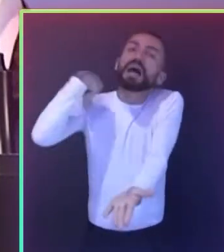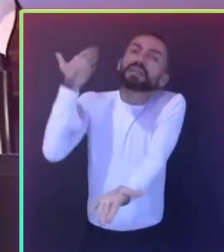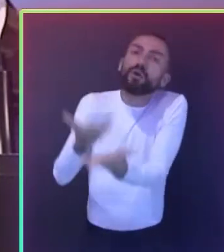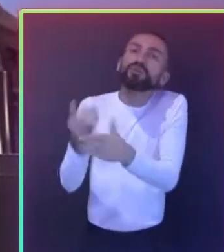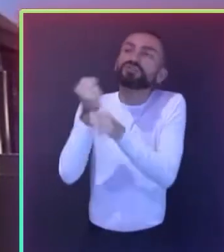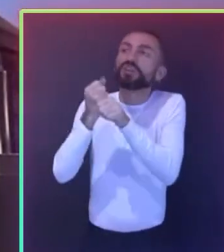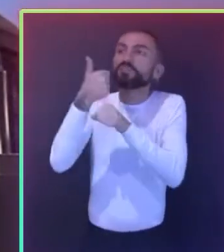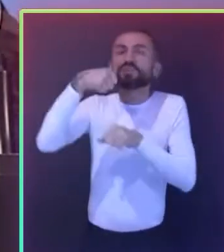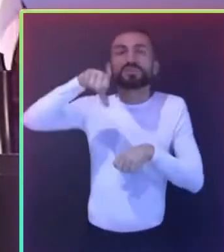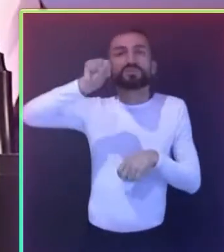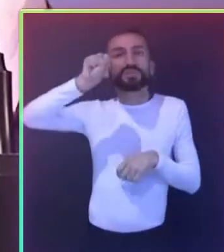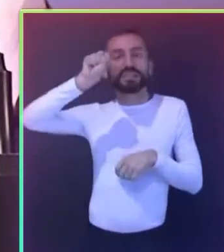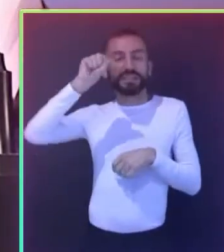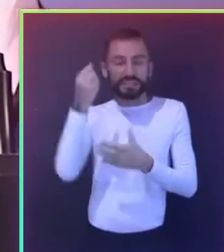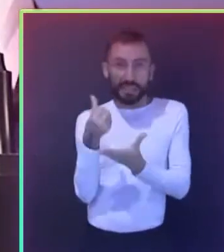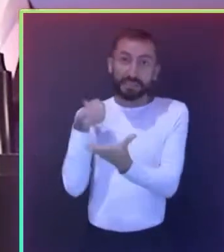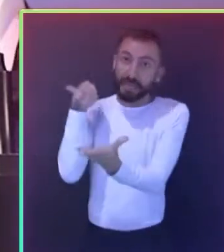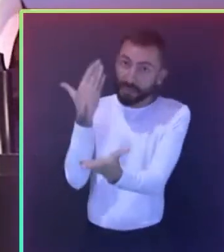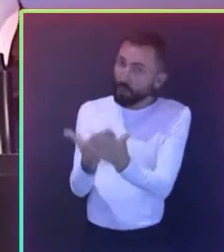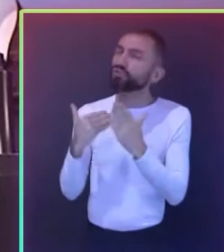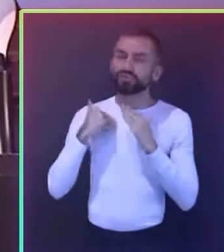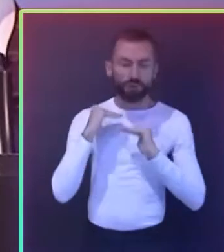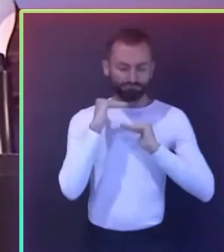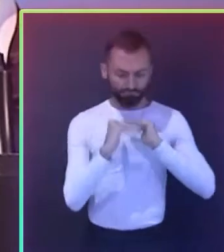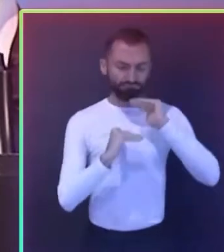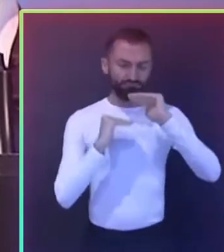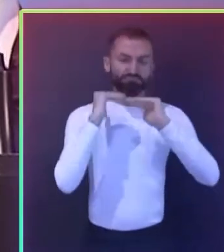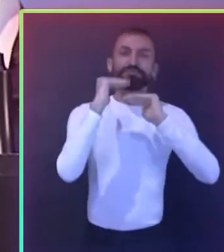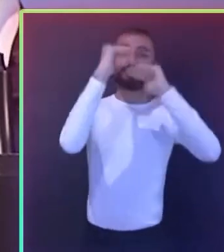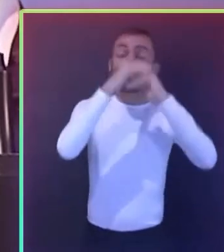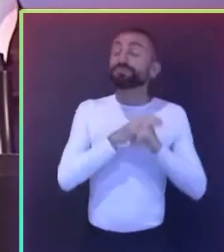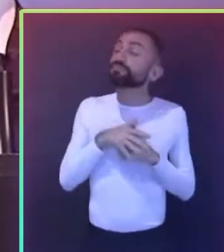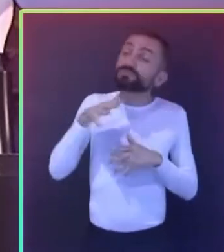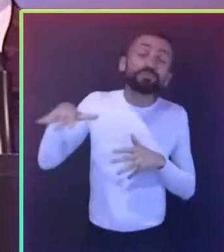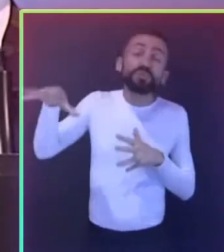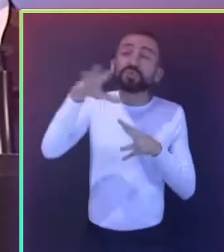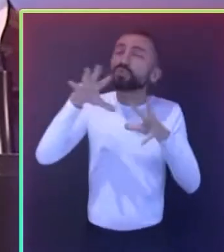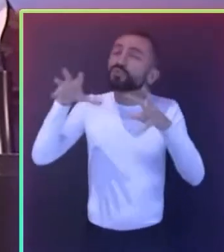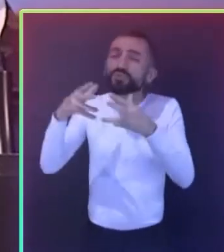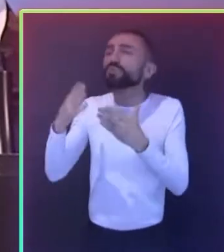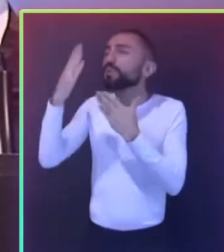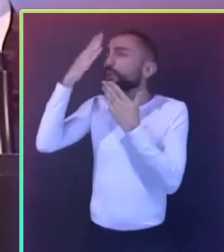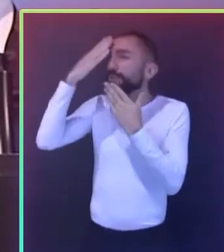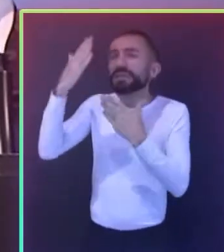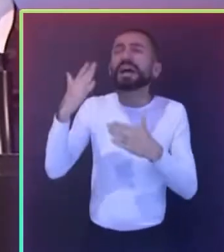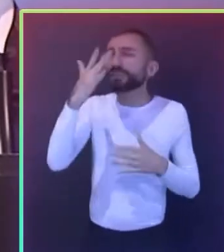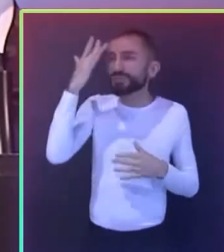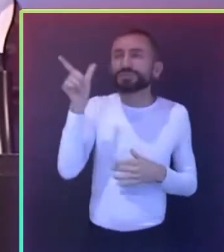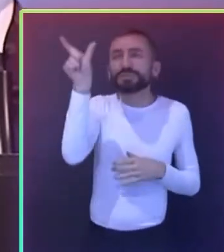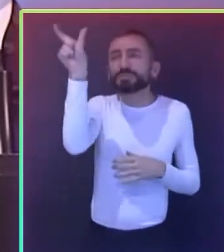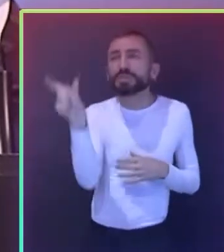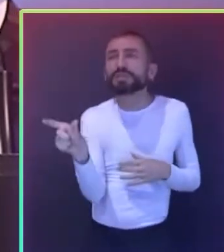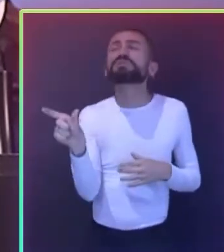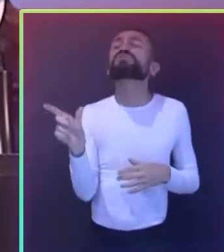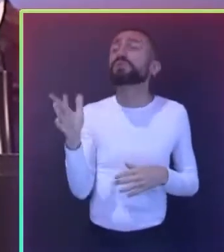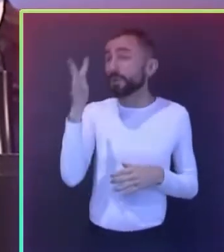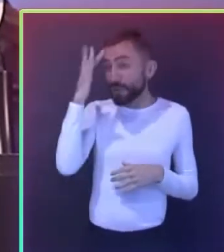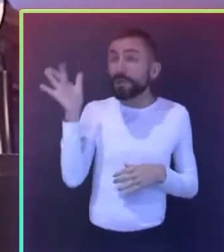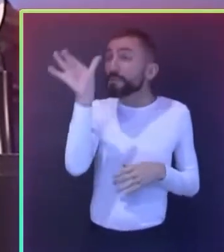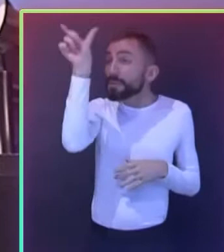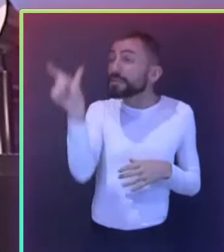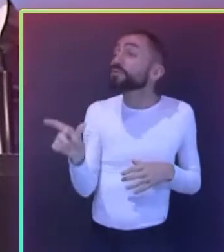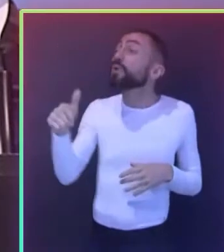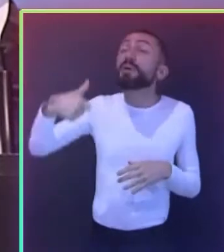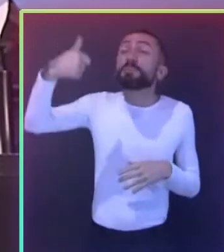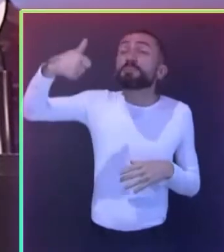vivia apenas momentos de crescimento enorme desse grande time presta homenagem a uma pessoa que foi a